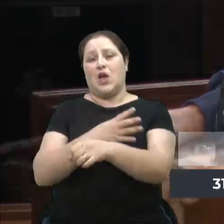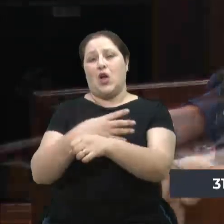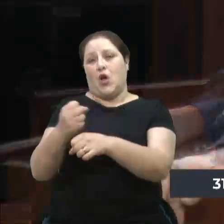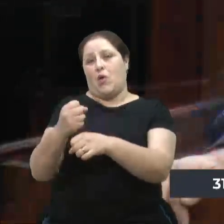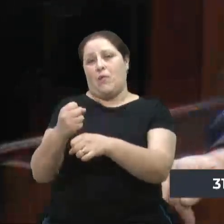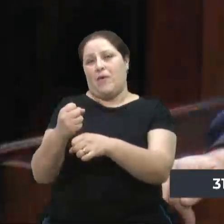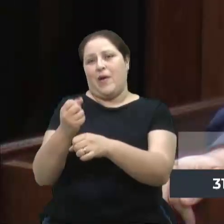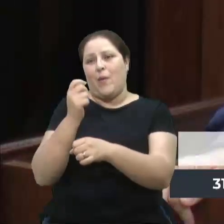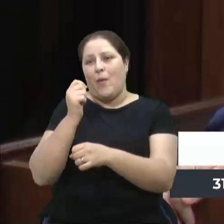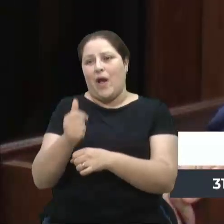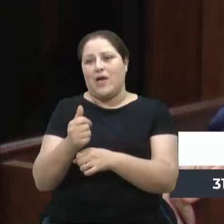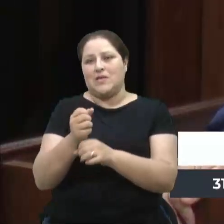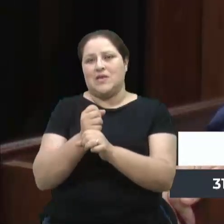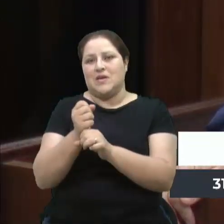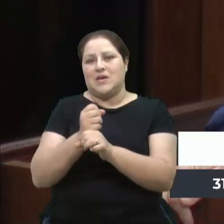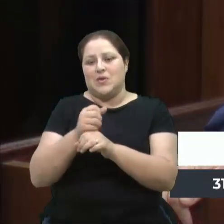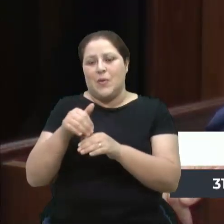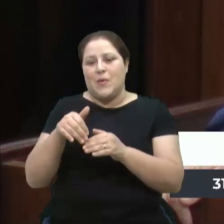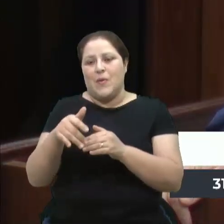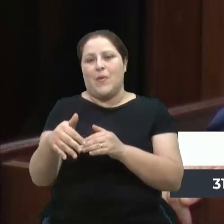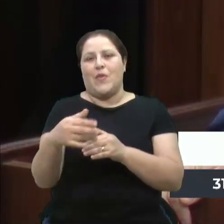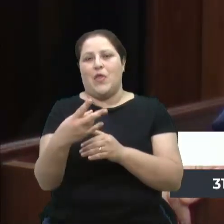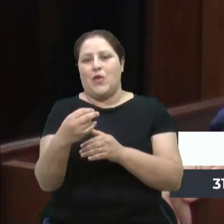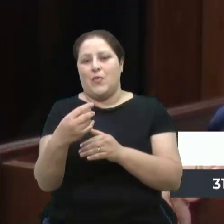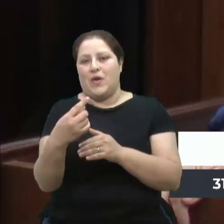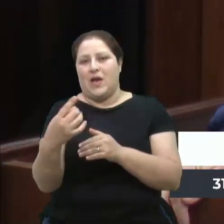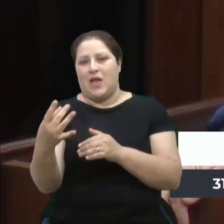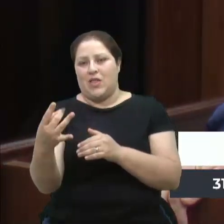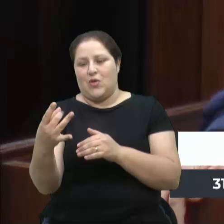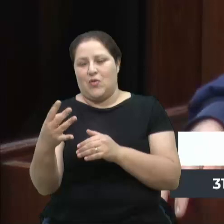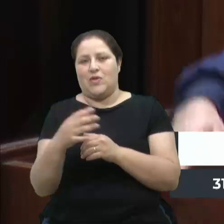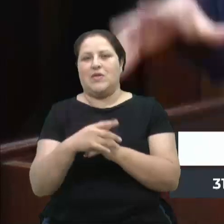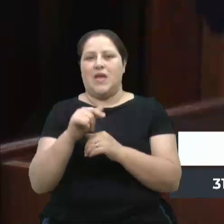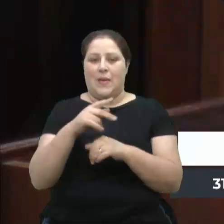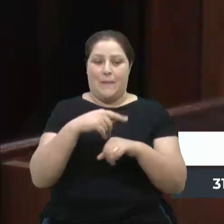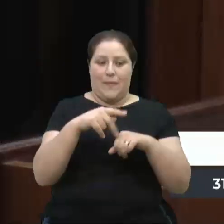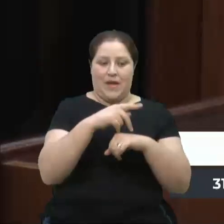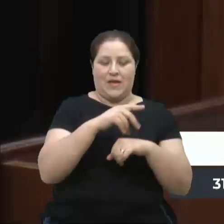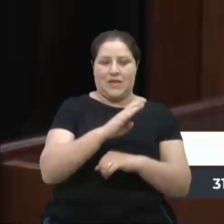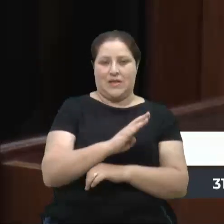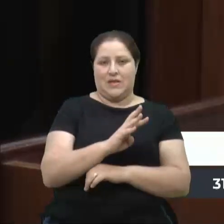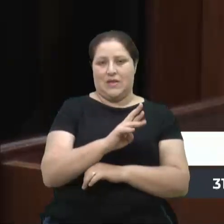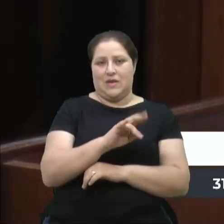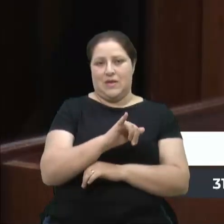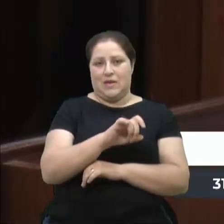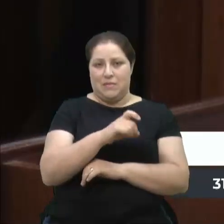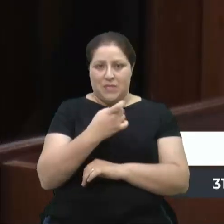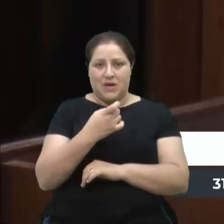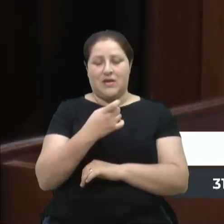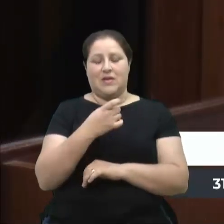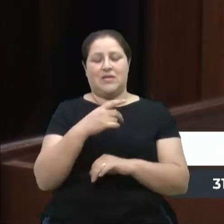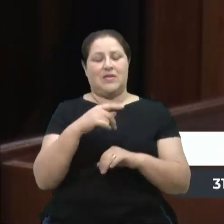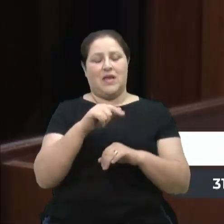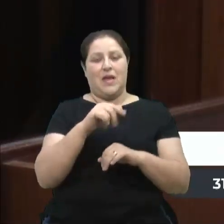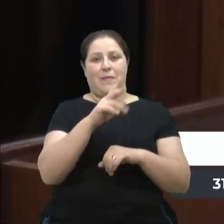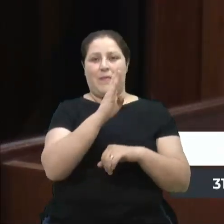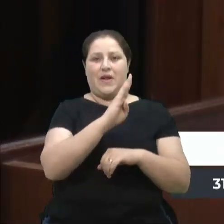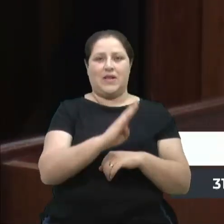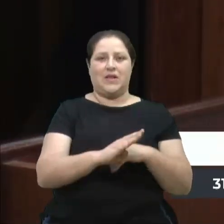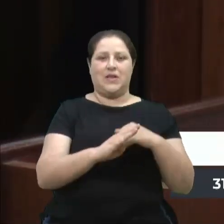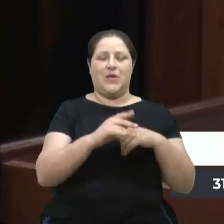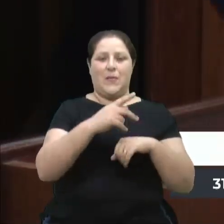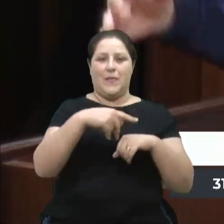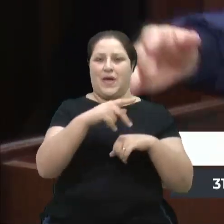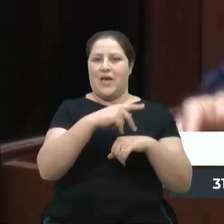avizinhava 2014, o que estava botando o Brasil, o país dos BRICS, né, na vanguarda, o Brasil, o país dos sonhos, o país do